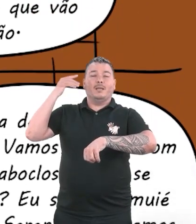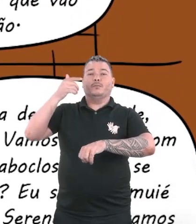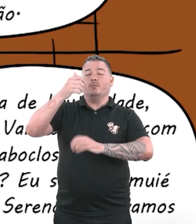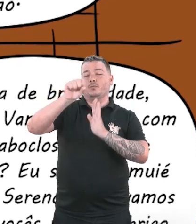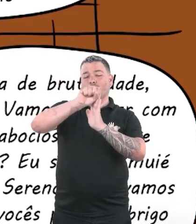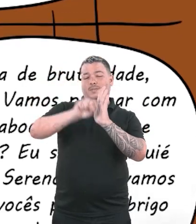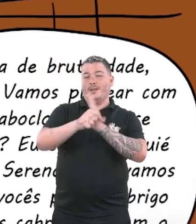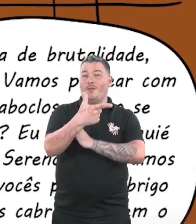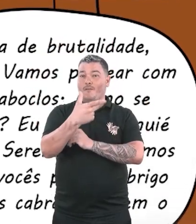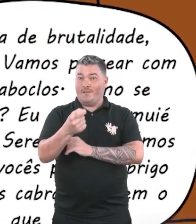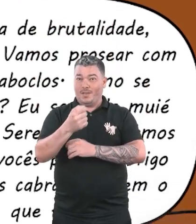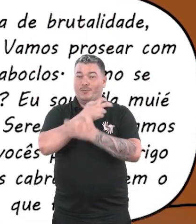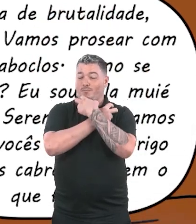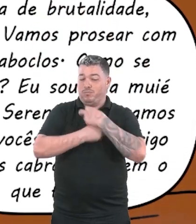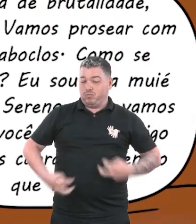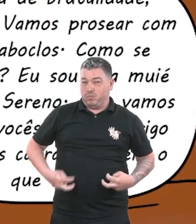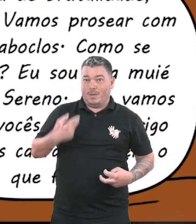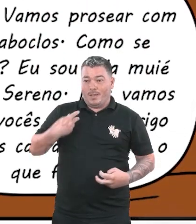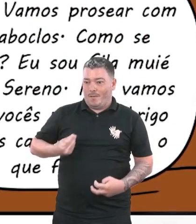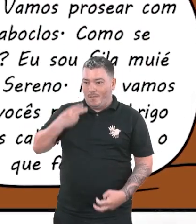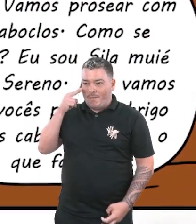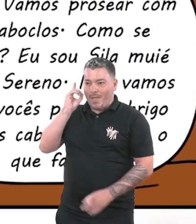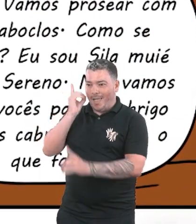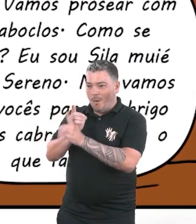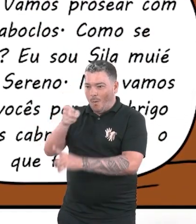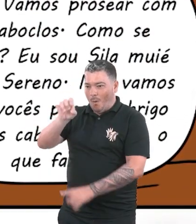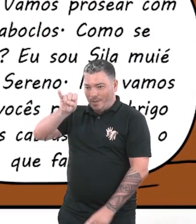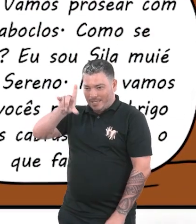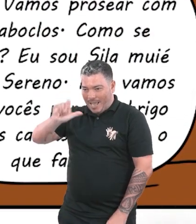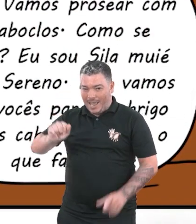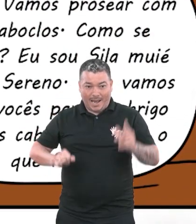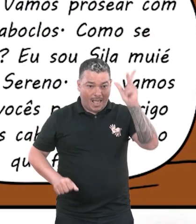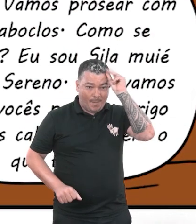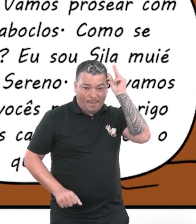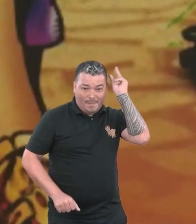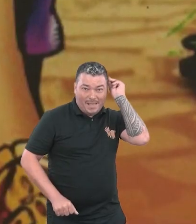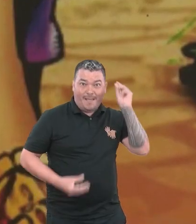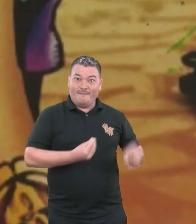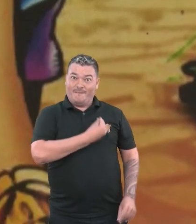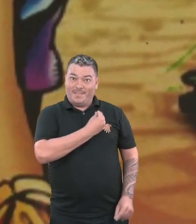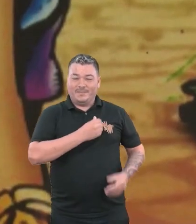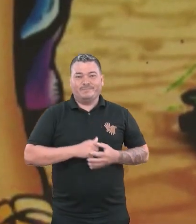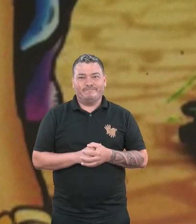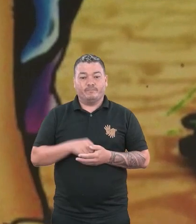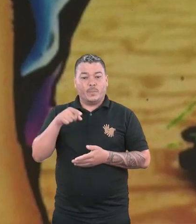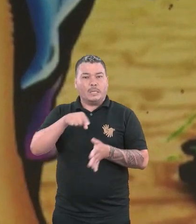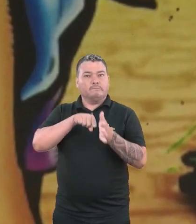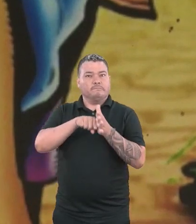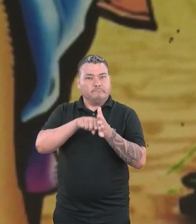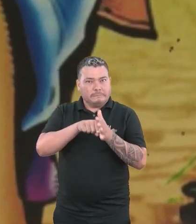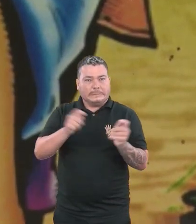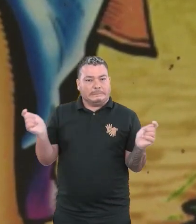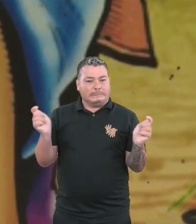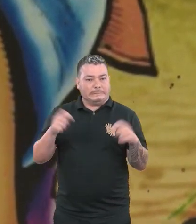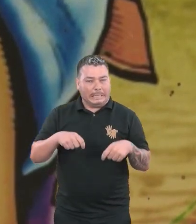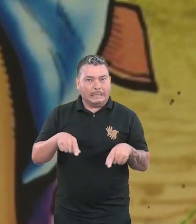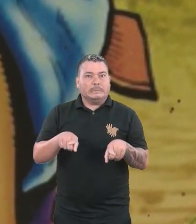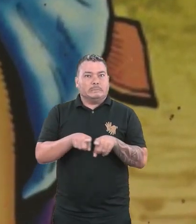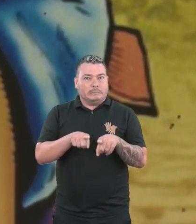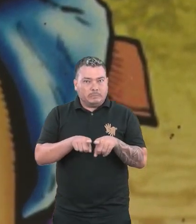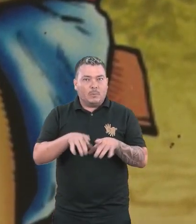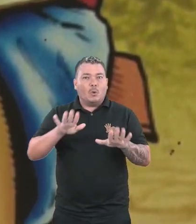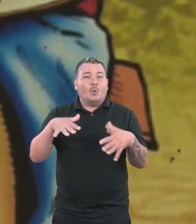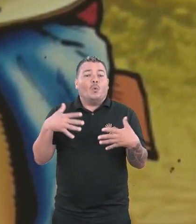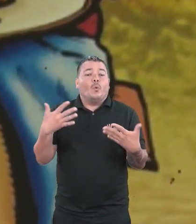na Caatinga, e eles encontram as duas em vida, Sila e Maria Bonita. Esse estudo tem um potencial muito forte de